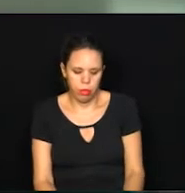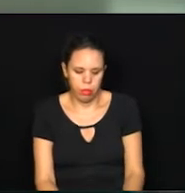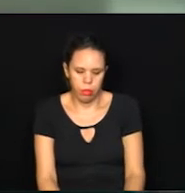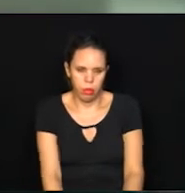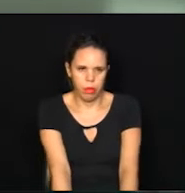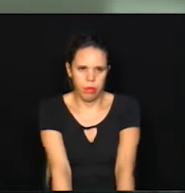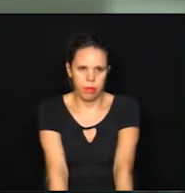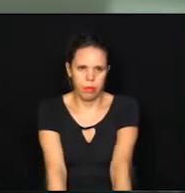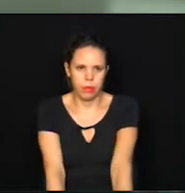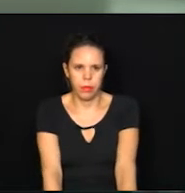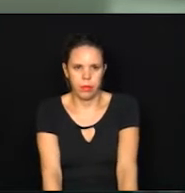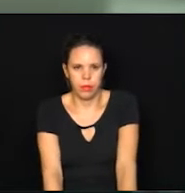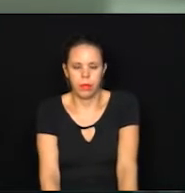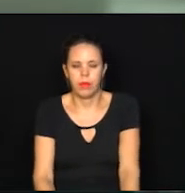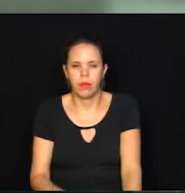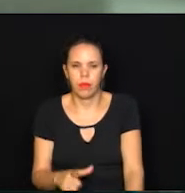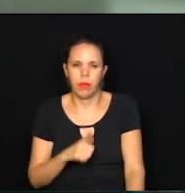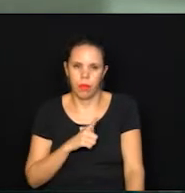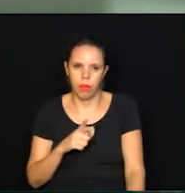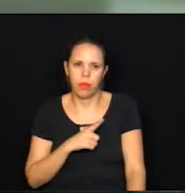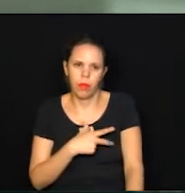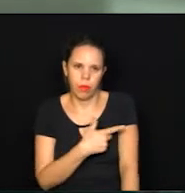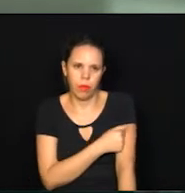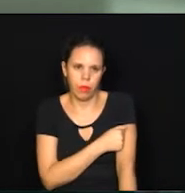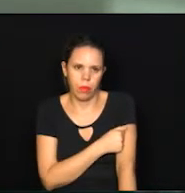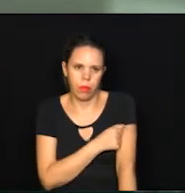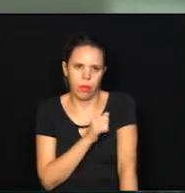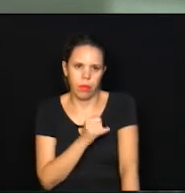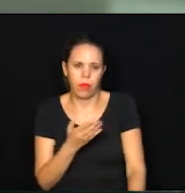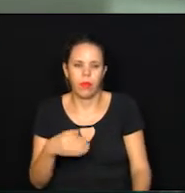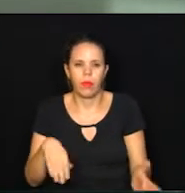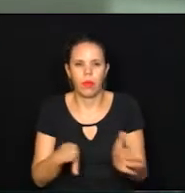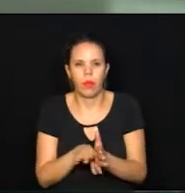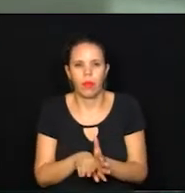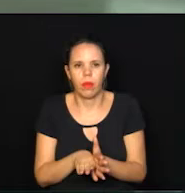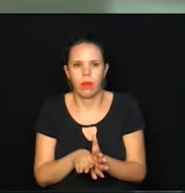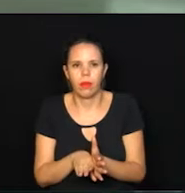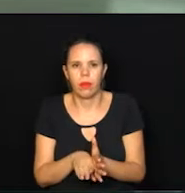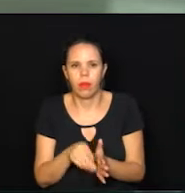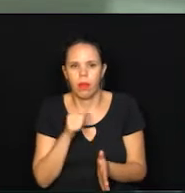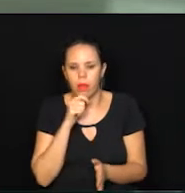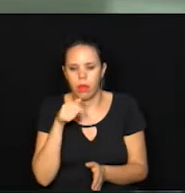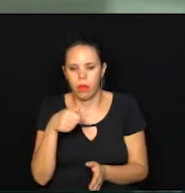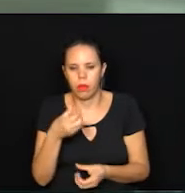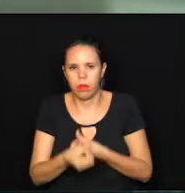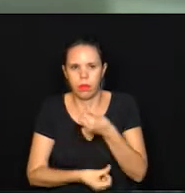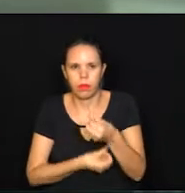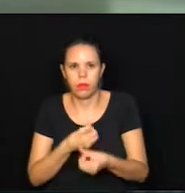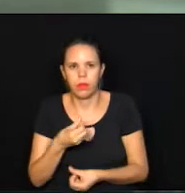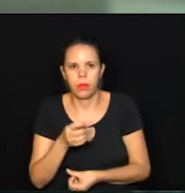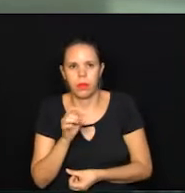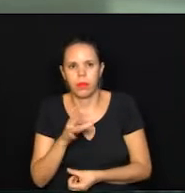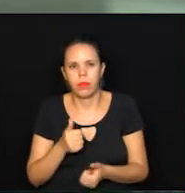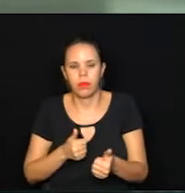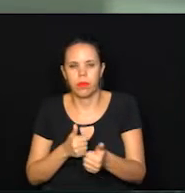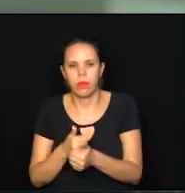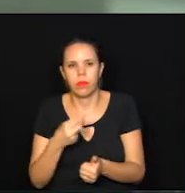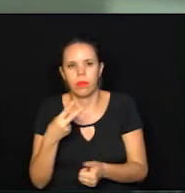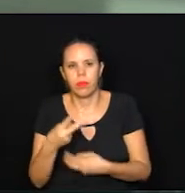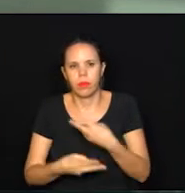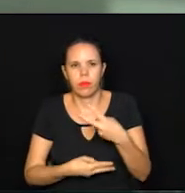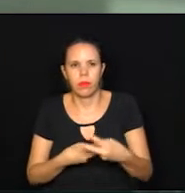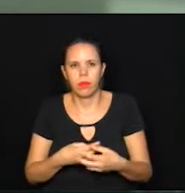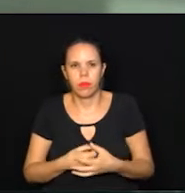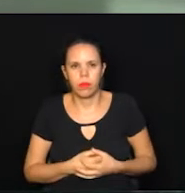é ter vacina. Se vão chegar ainda esse semestre, só a partir do segundo